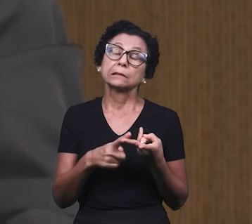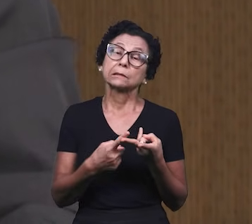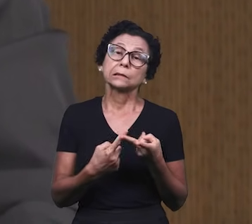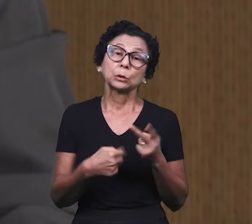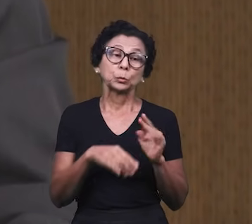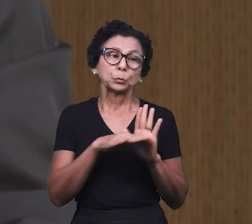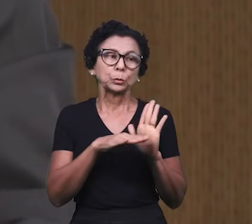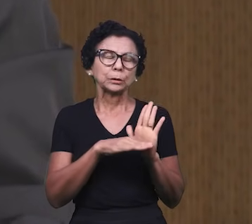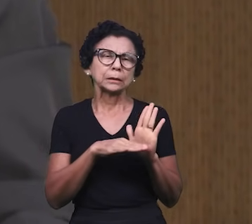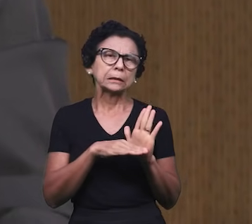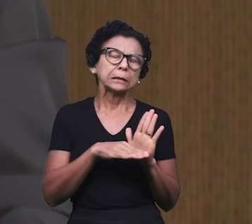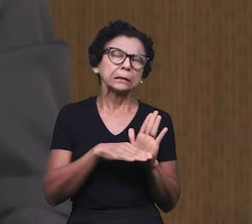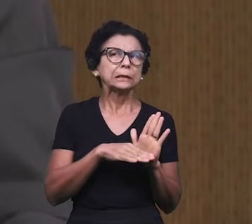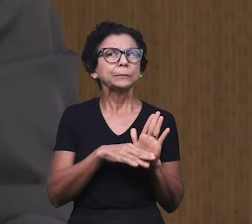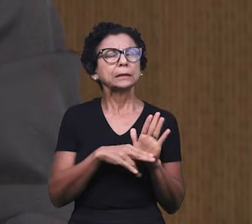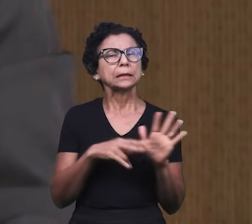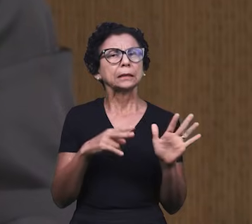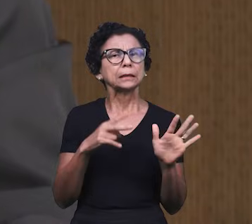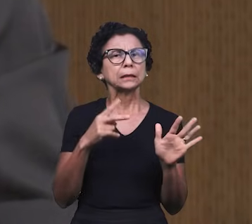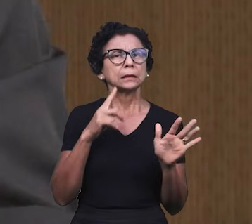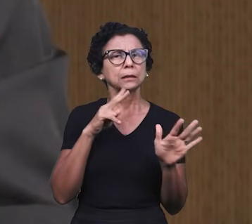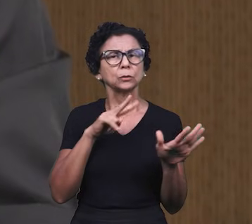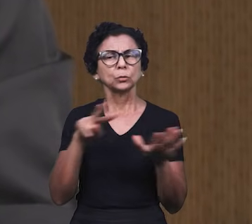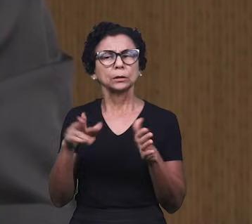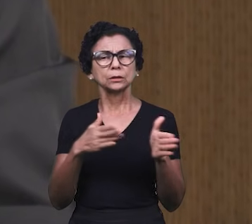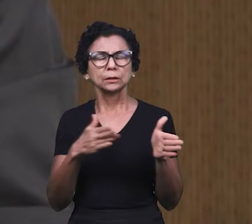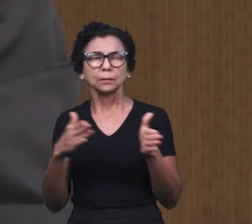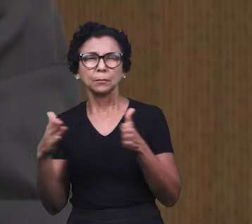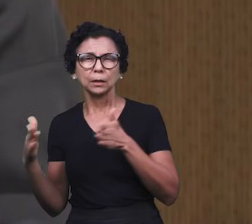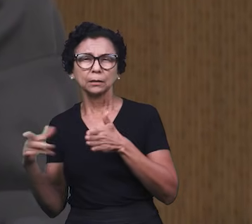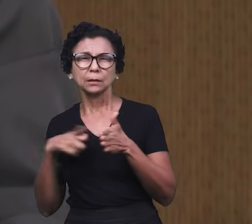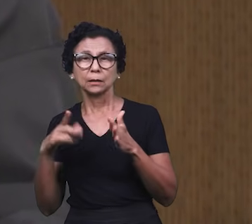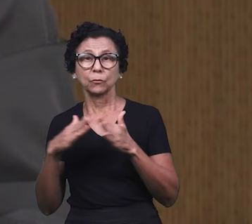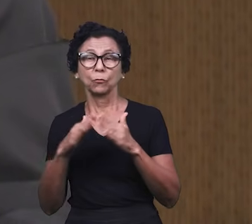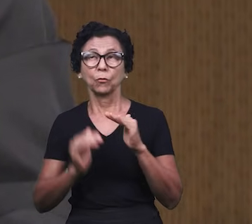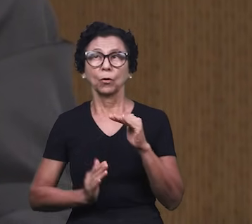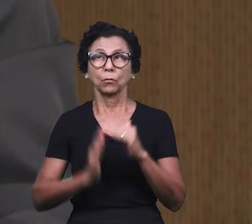programa que chamou atenção na semana, coloca às 10 horas da manhã.